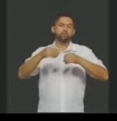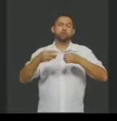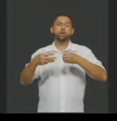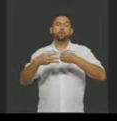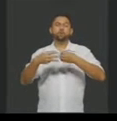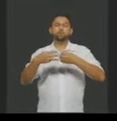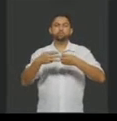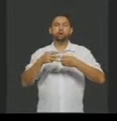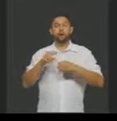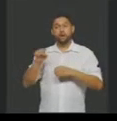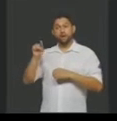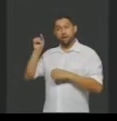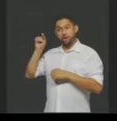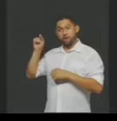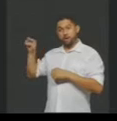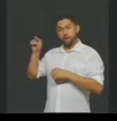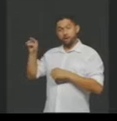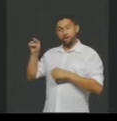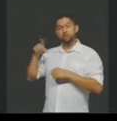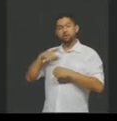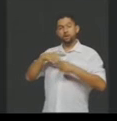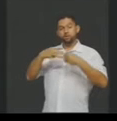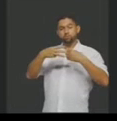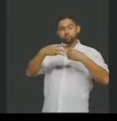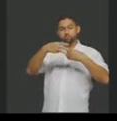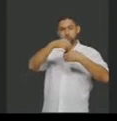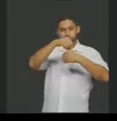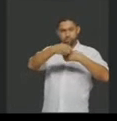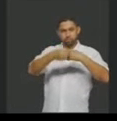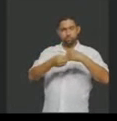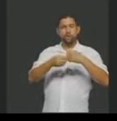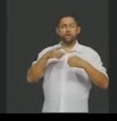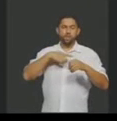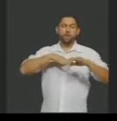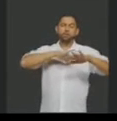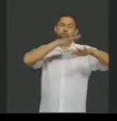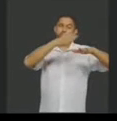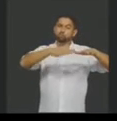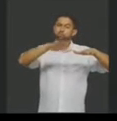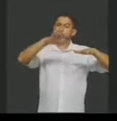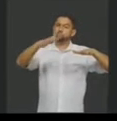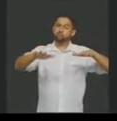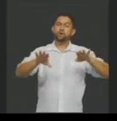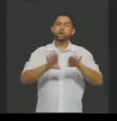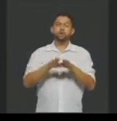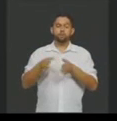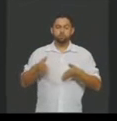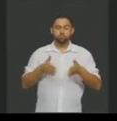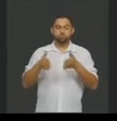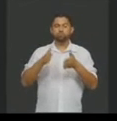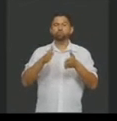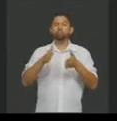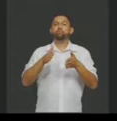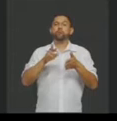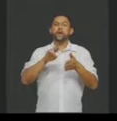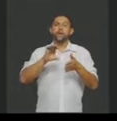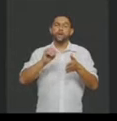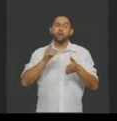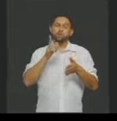uma multicelular. Vivem no mar, também tem em água doce e em superfícies úmidas, né? Em algumas